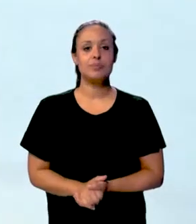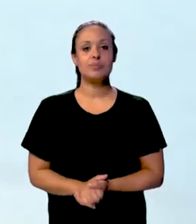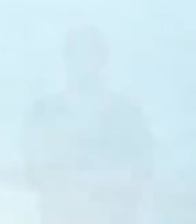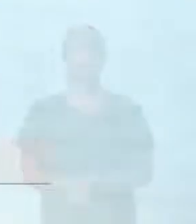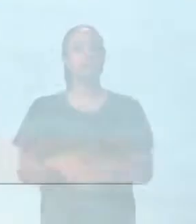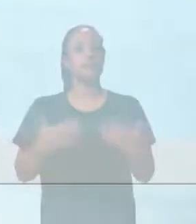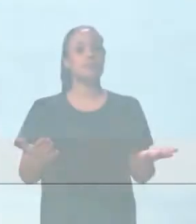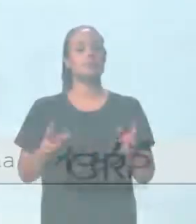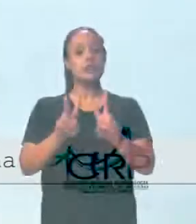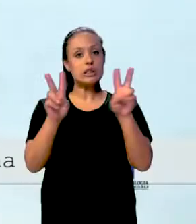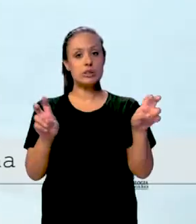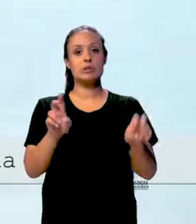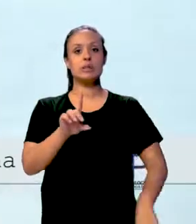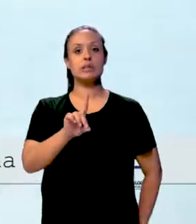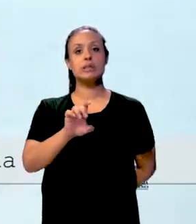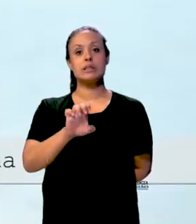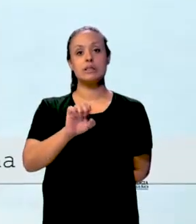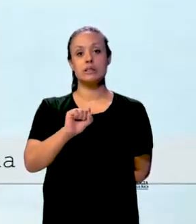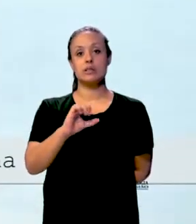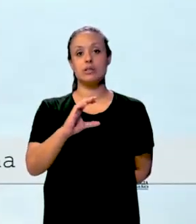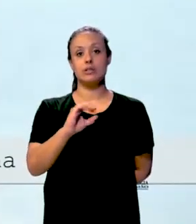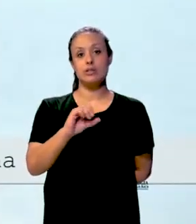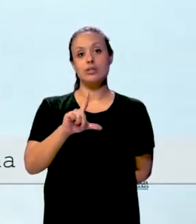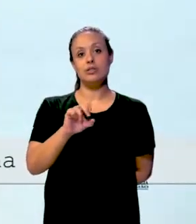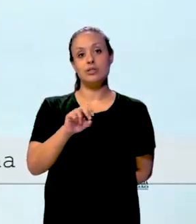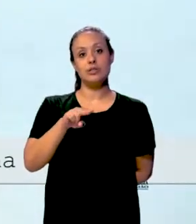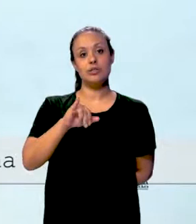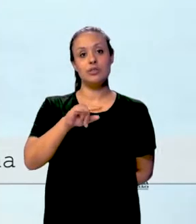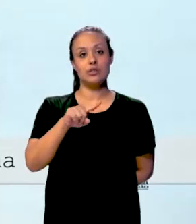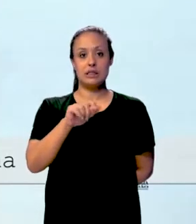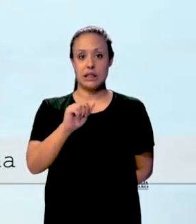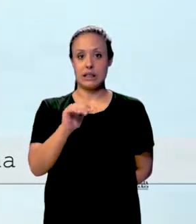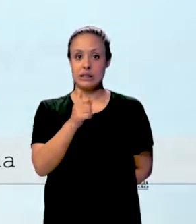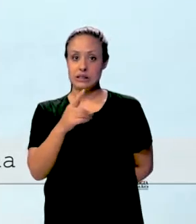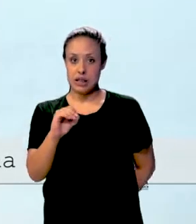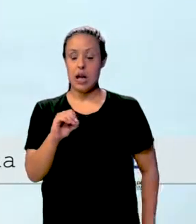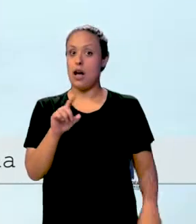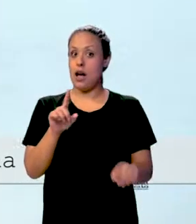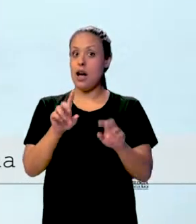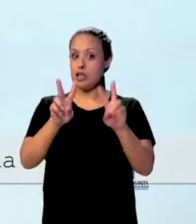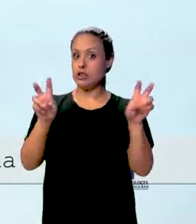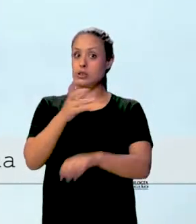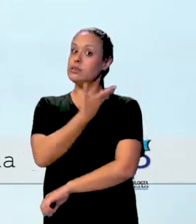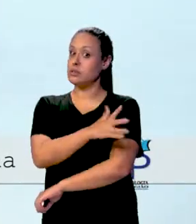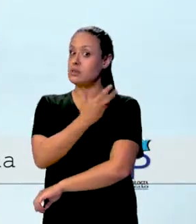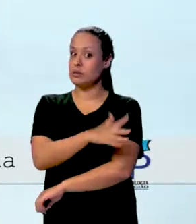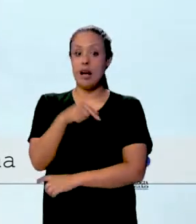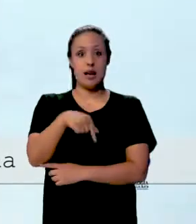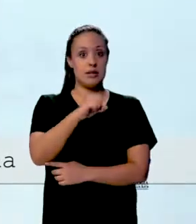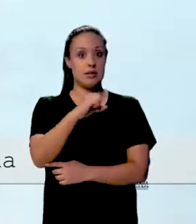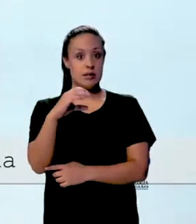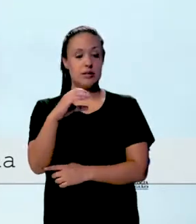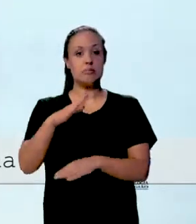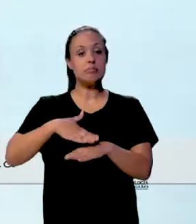adendo, falar de descolonização é muito falar sobre questões raciais, né? Então, nós temos um estado que é